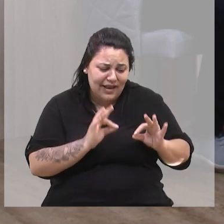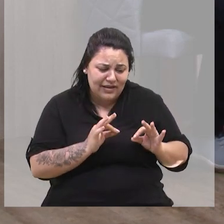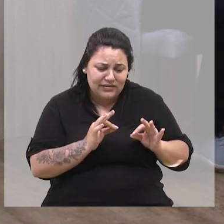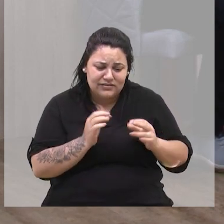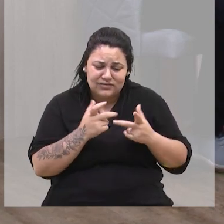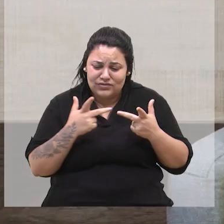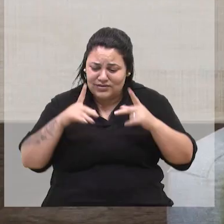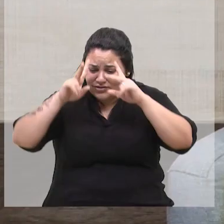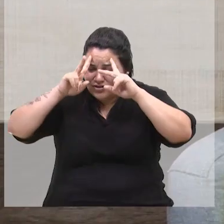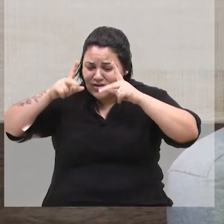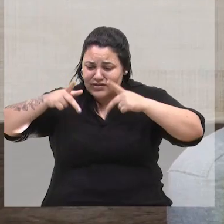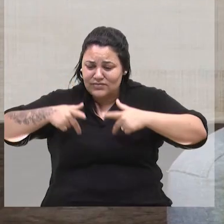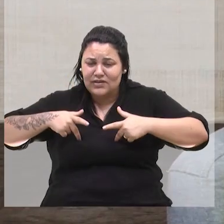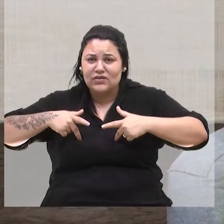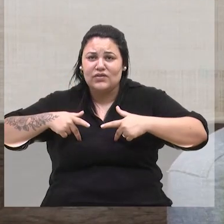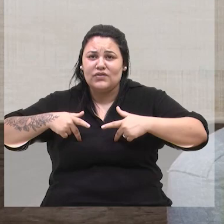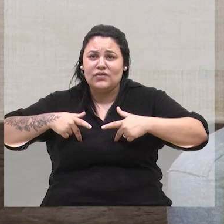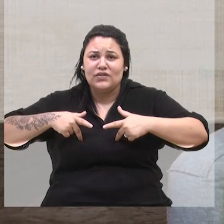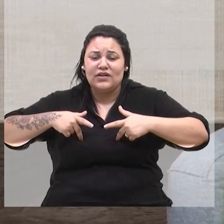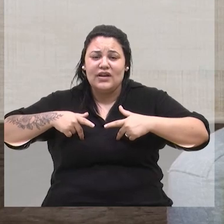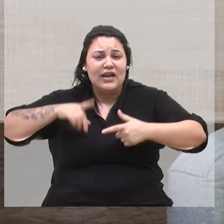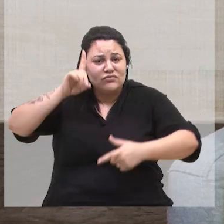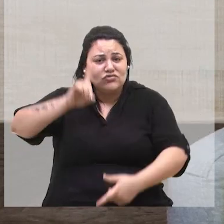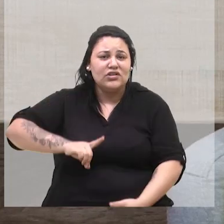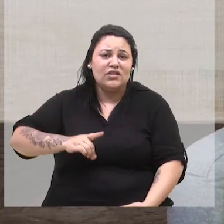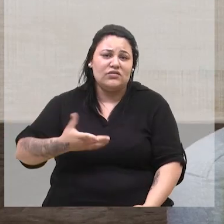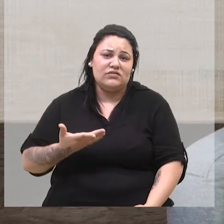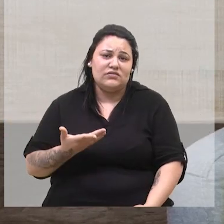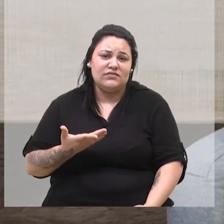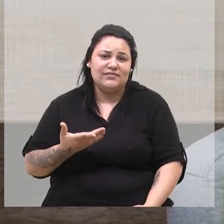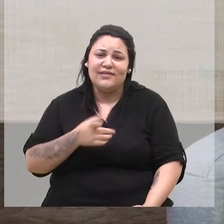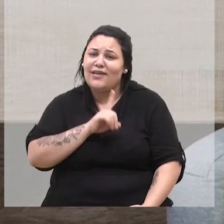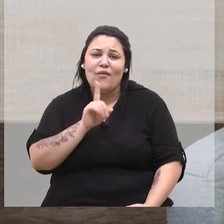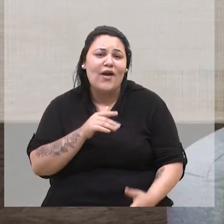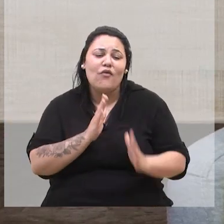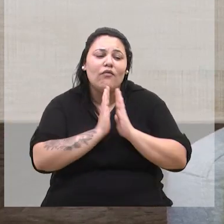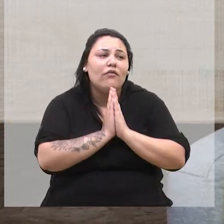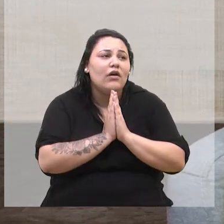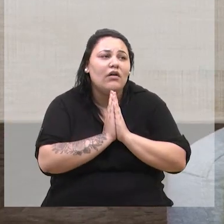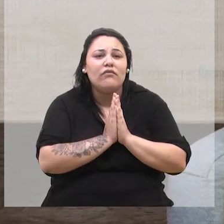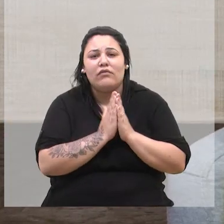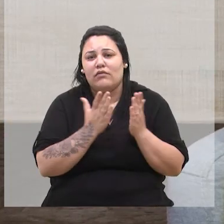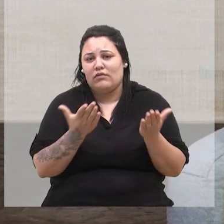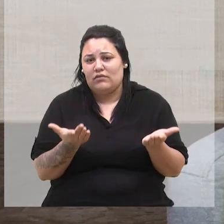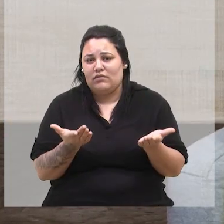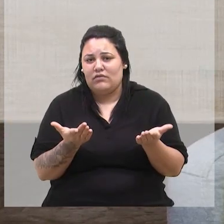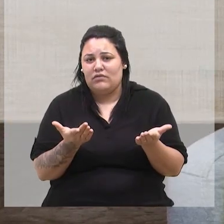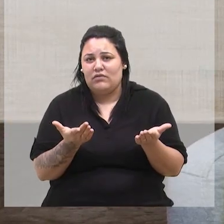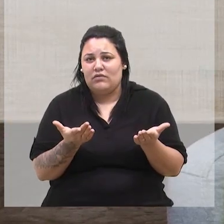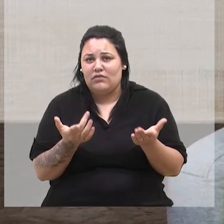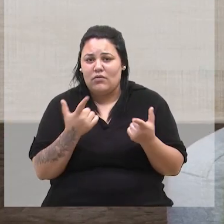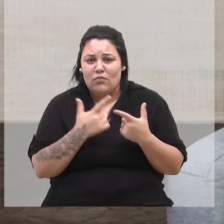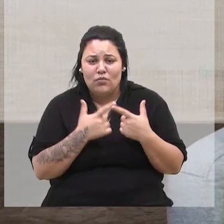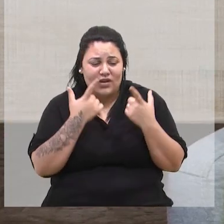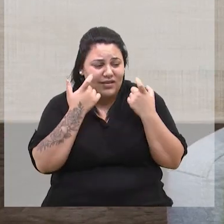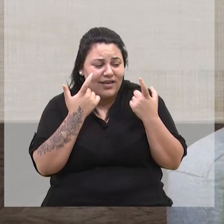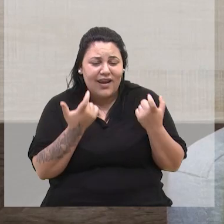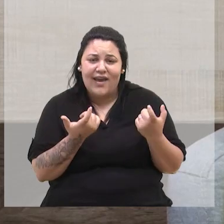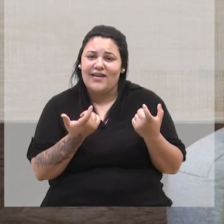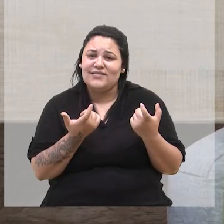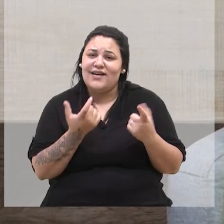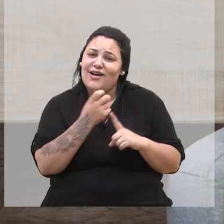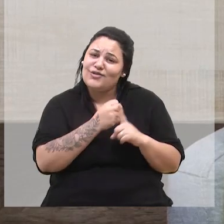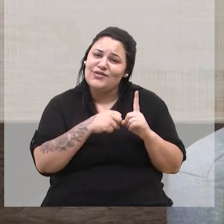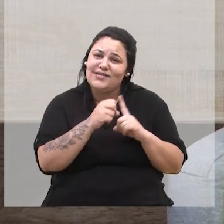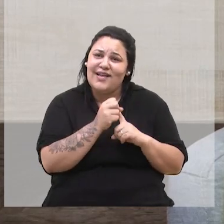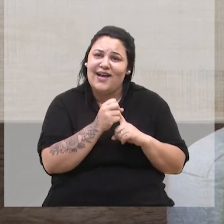que o reconhecimento é um direito, não é um favor. Por que interessa tanto